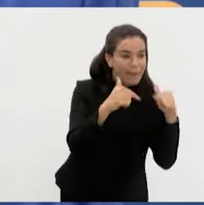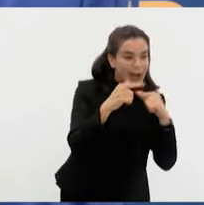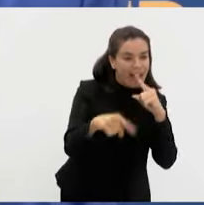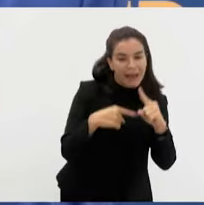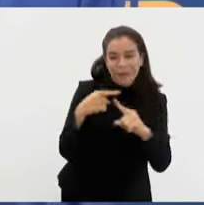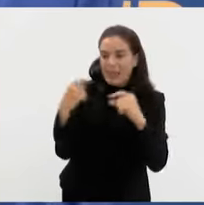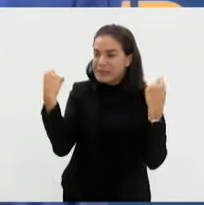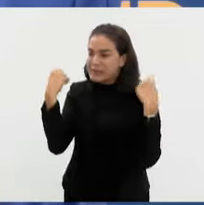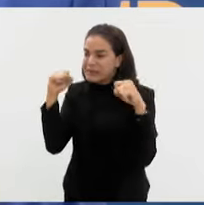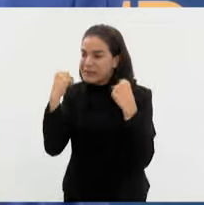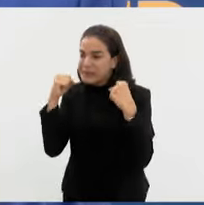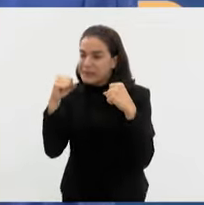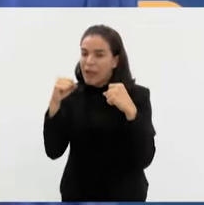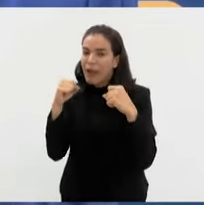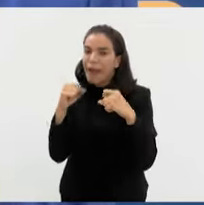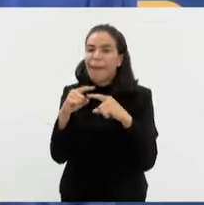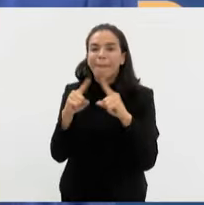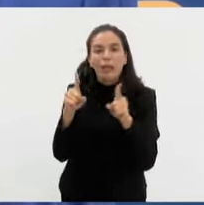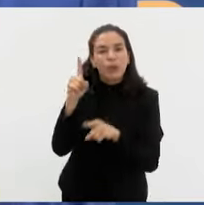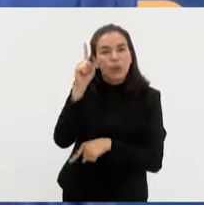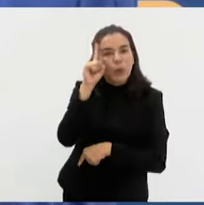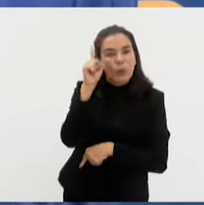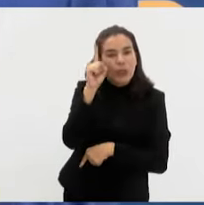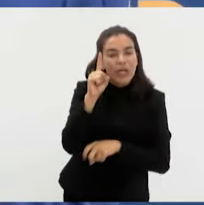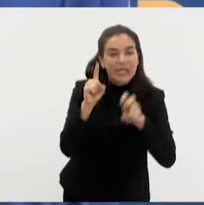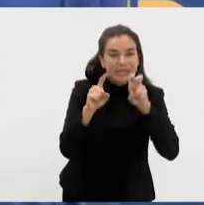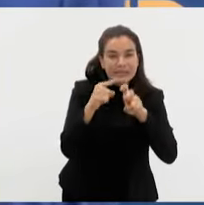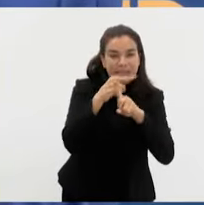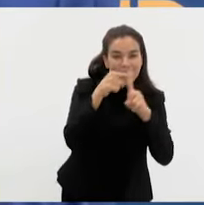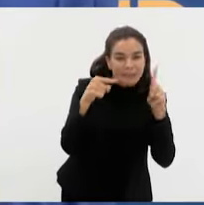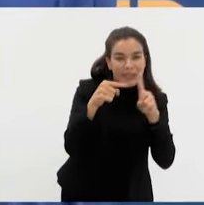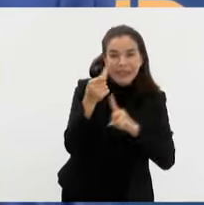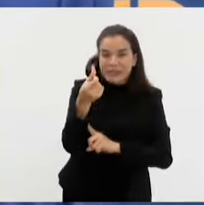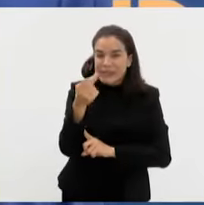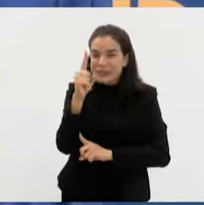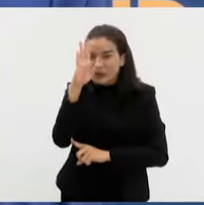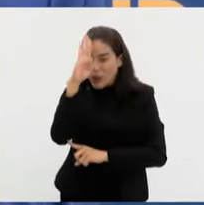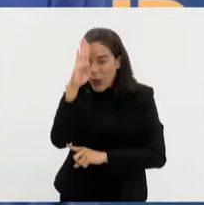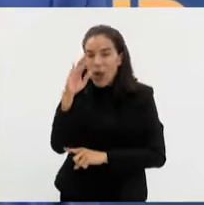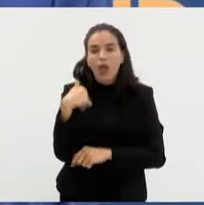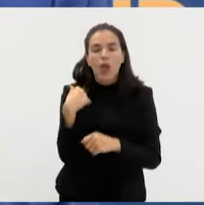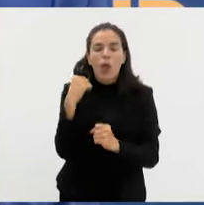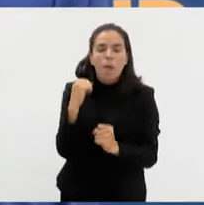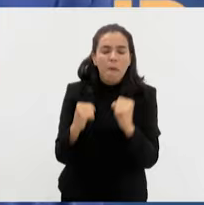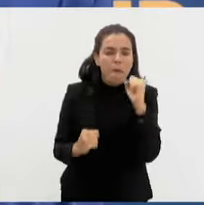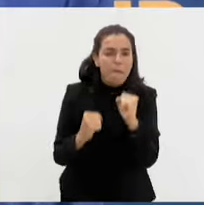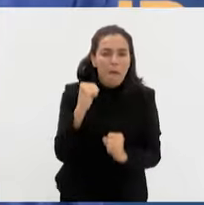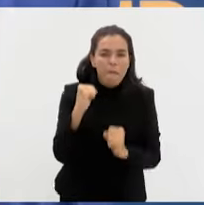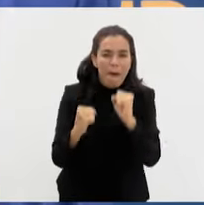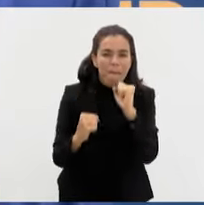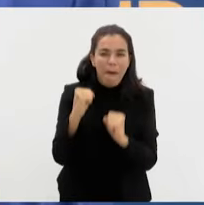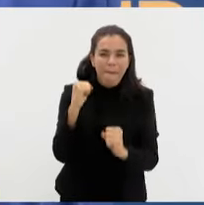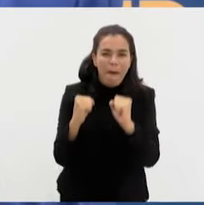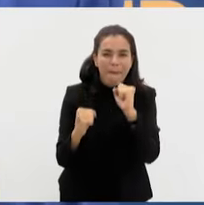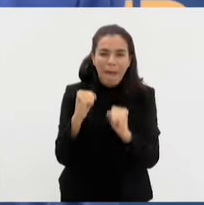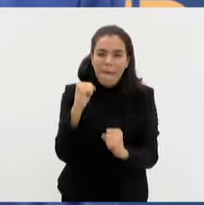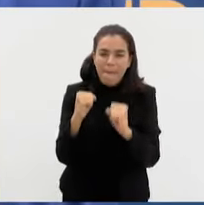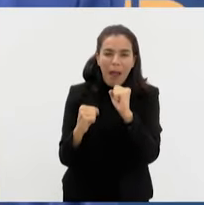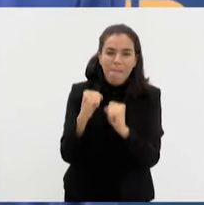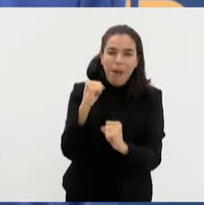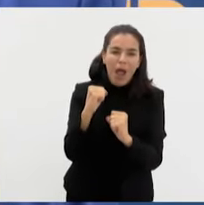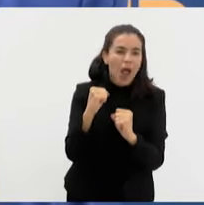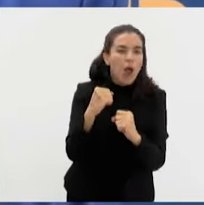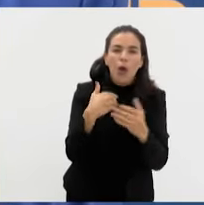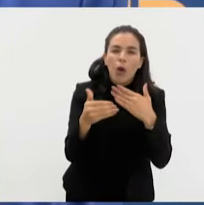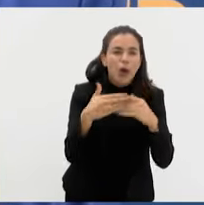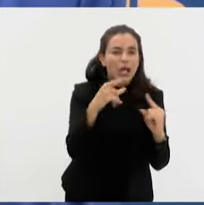fazer atividade física. Mas todo dia, 5h30, 6 horas da manhã, eu estou dando a minha corridinha, fazendo algum tipo de